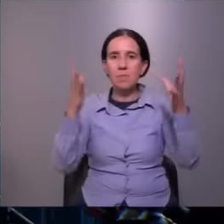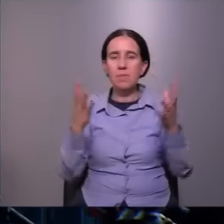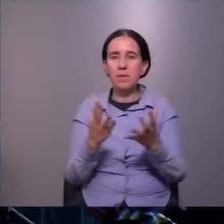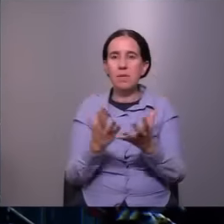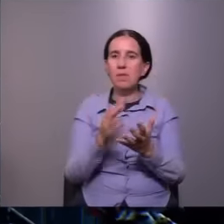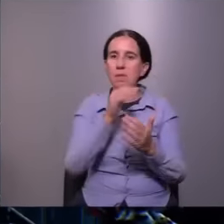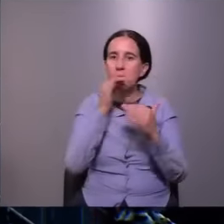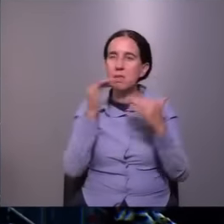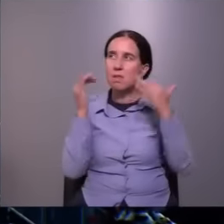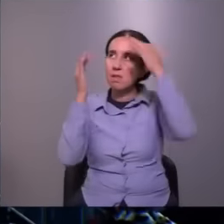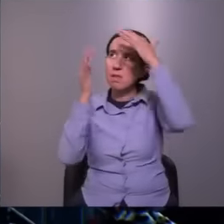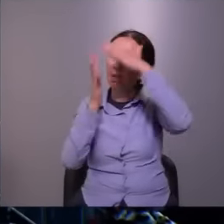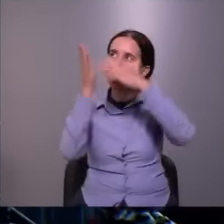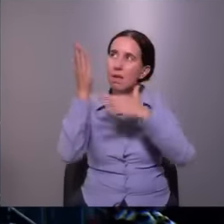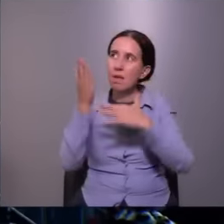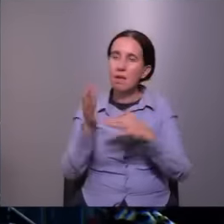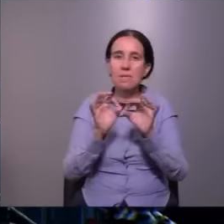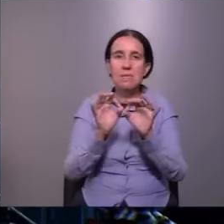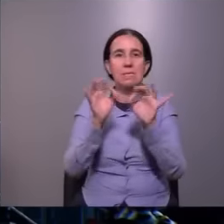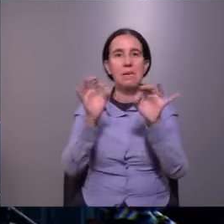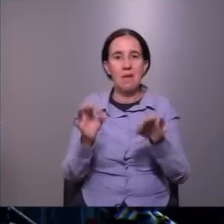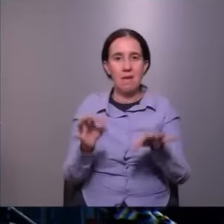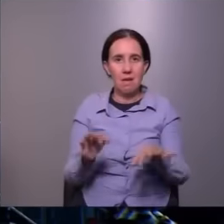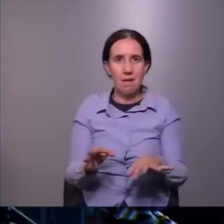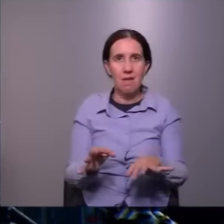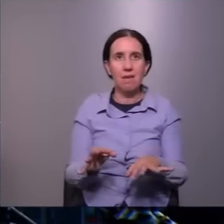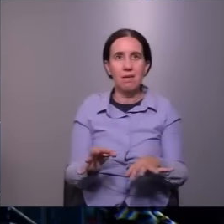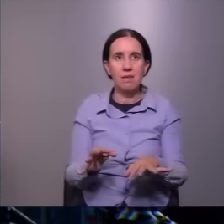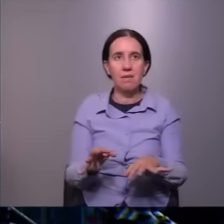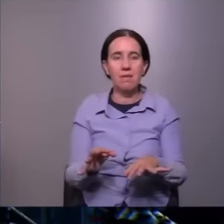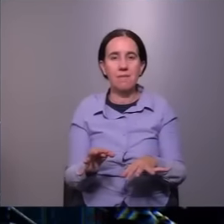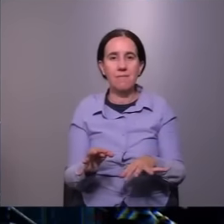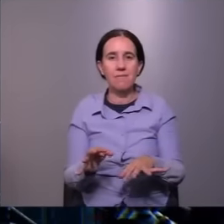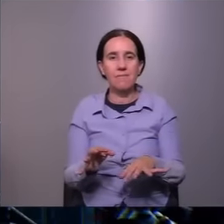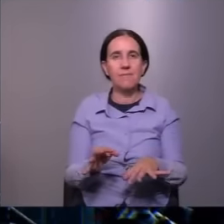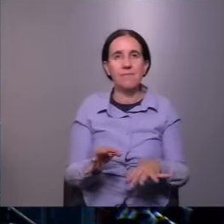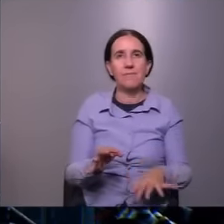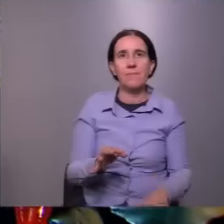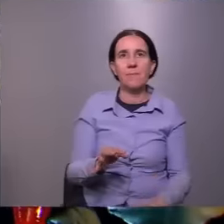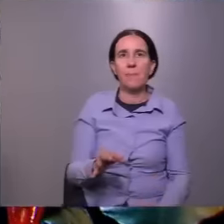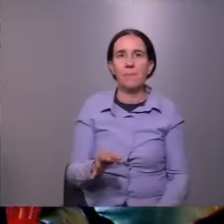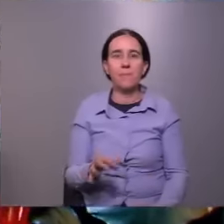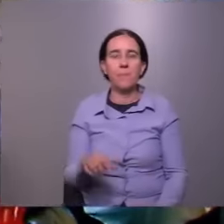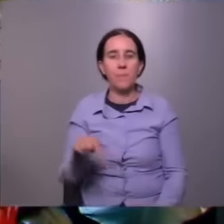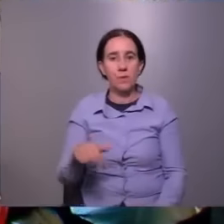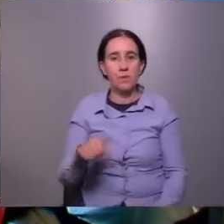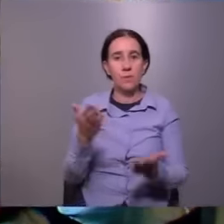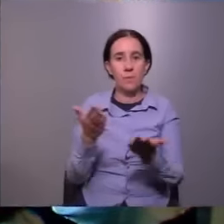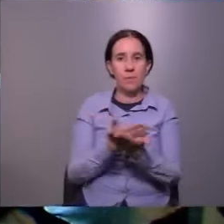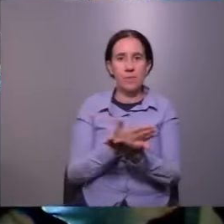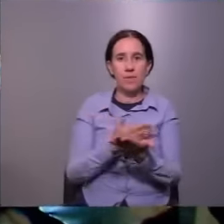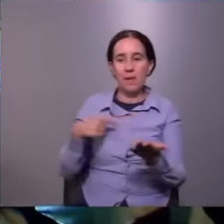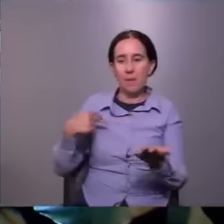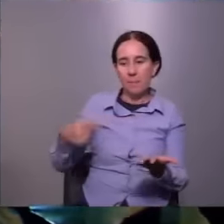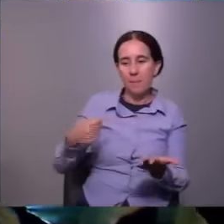seja feita a vossa vontade, assim.